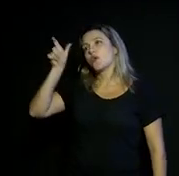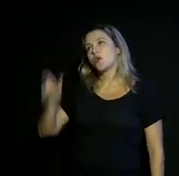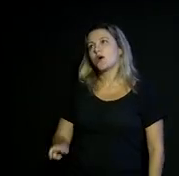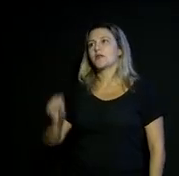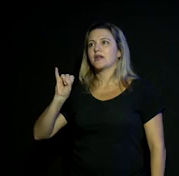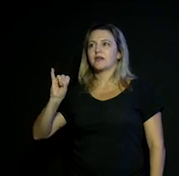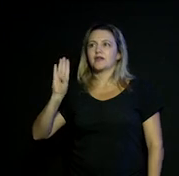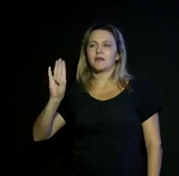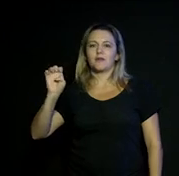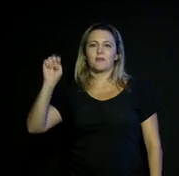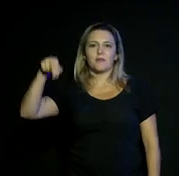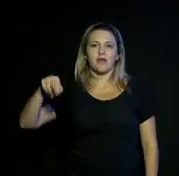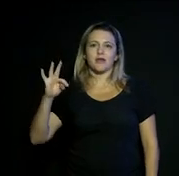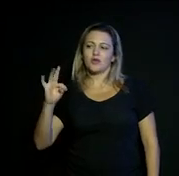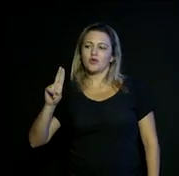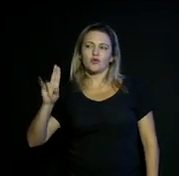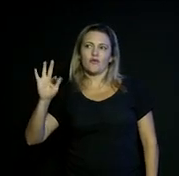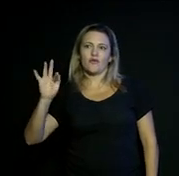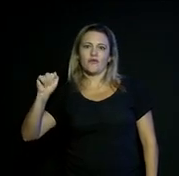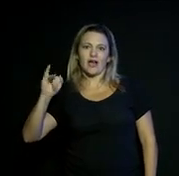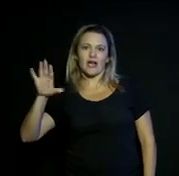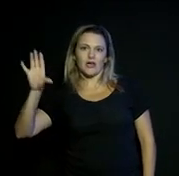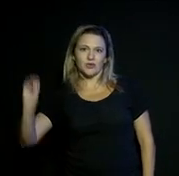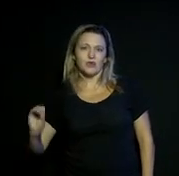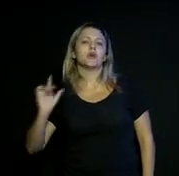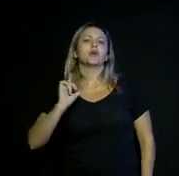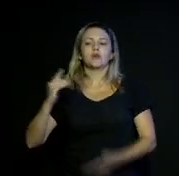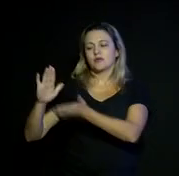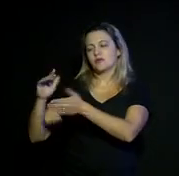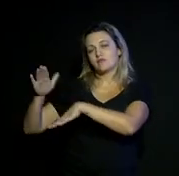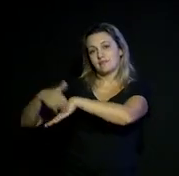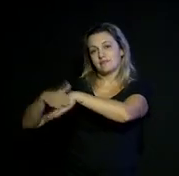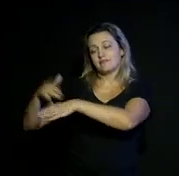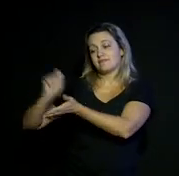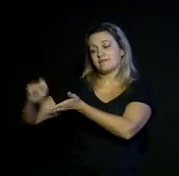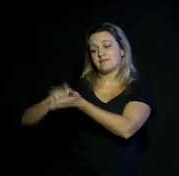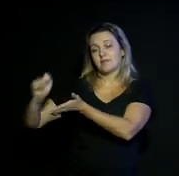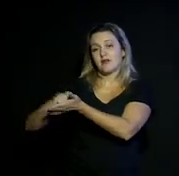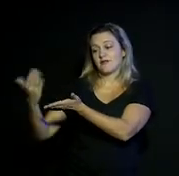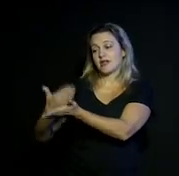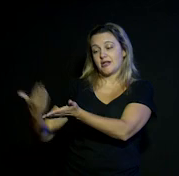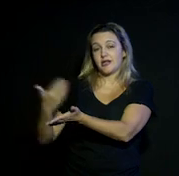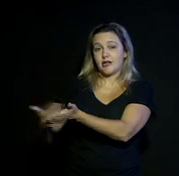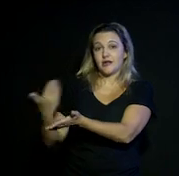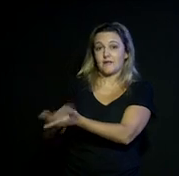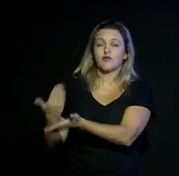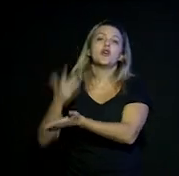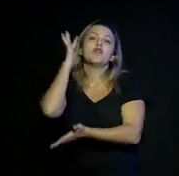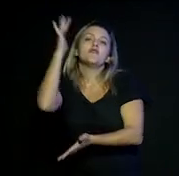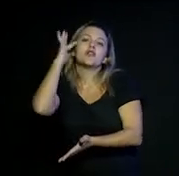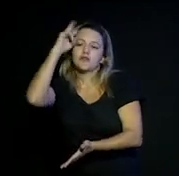Tufayl, ele escreve um livro que se chama O Filósofo Autodidata. para provar para o seu califa na